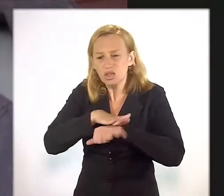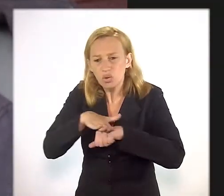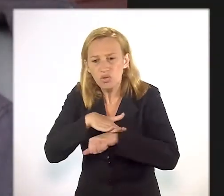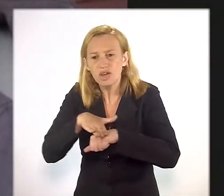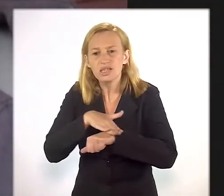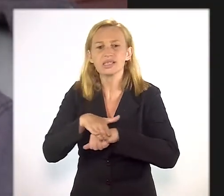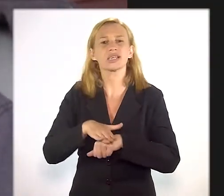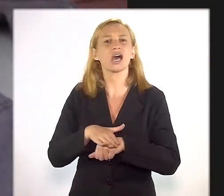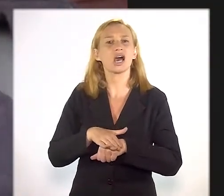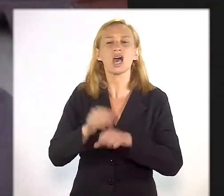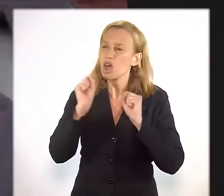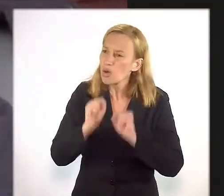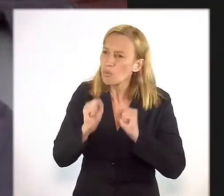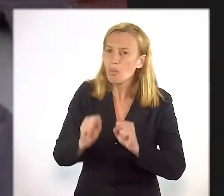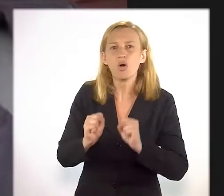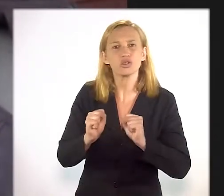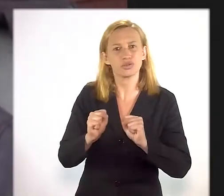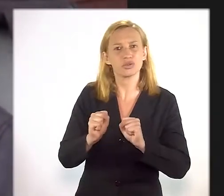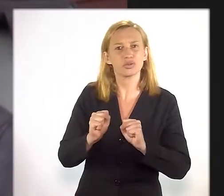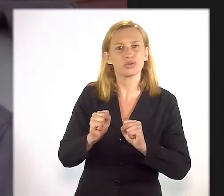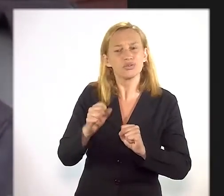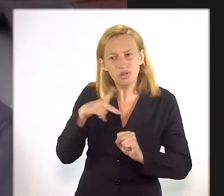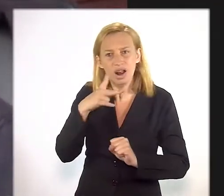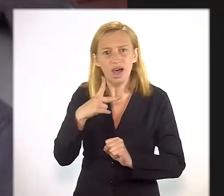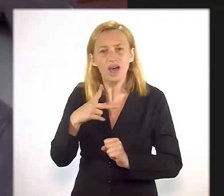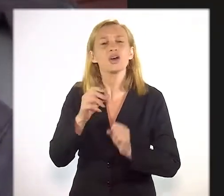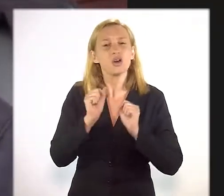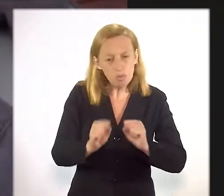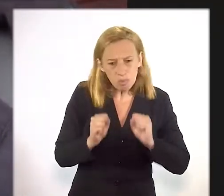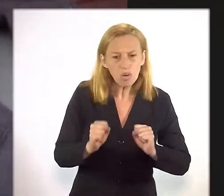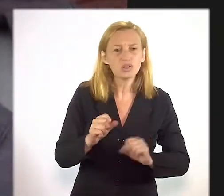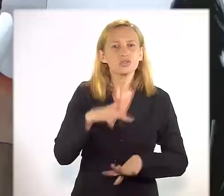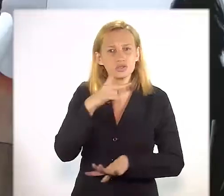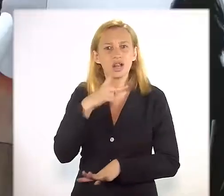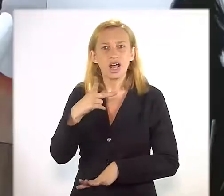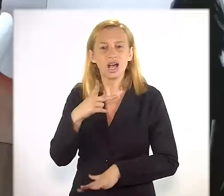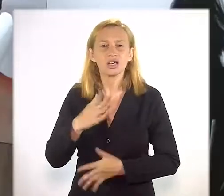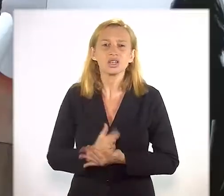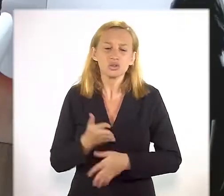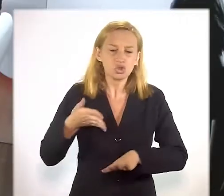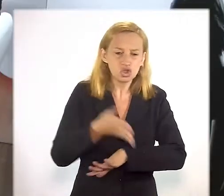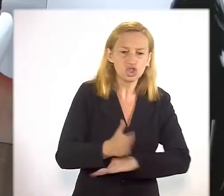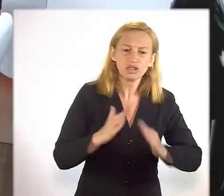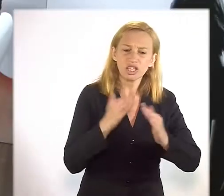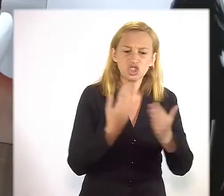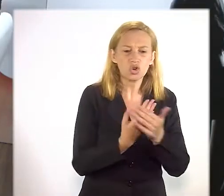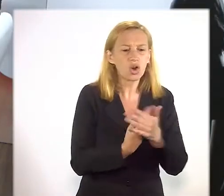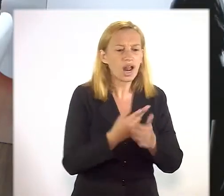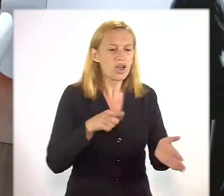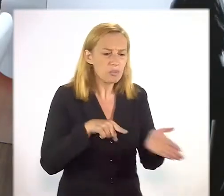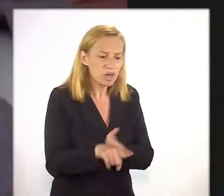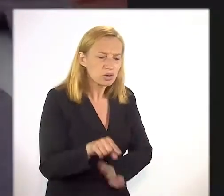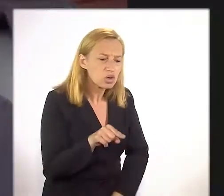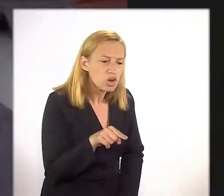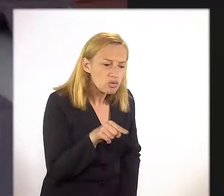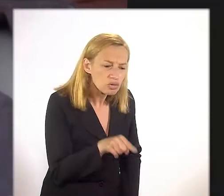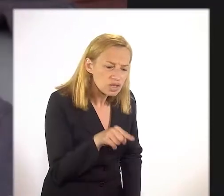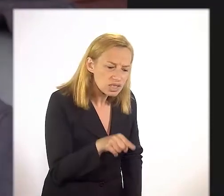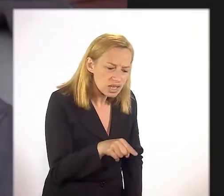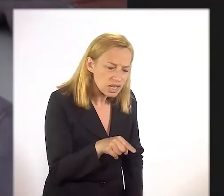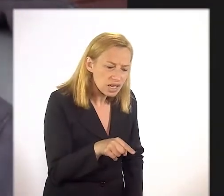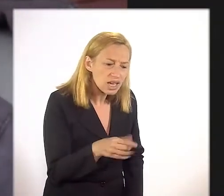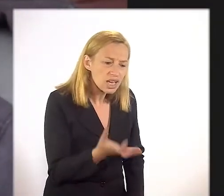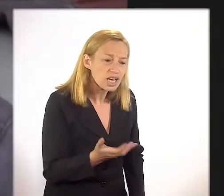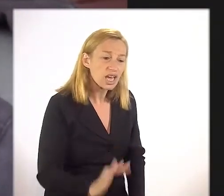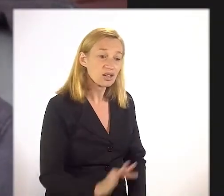E disse, eu posso dizer o que eu quero ser? Eu posso dizer? Olha eu, quando isso. vou para o céu da escola e pergunto a uma criança, o que é que tu queres fazer?